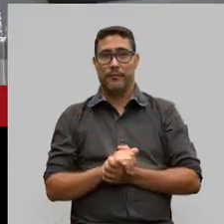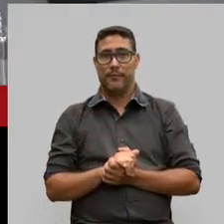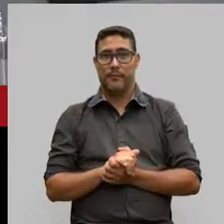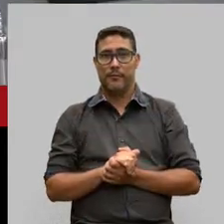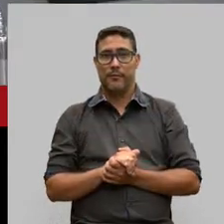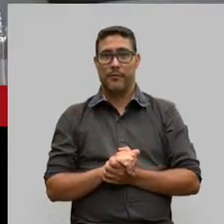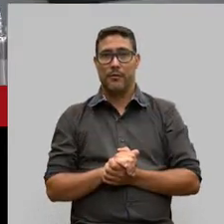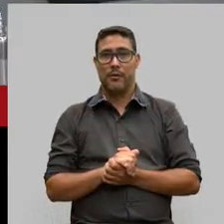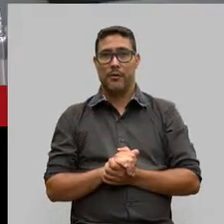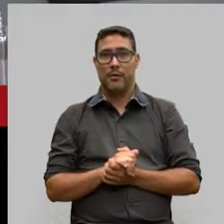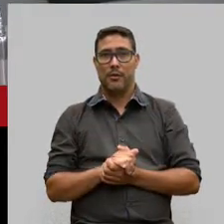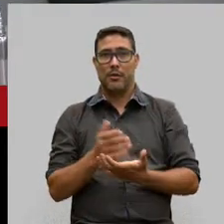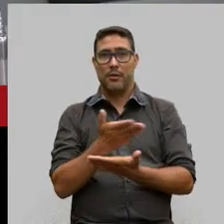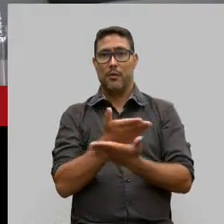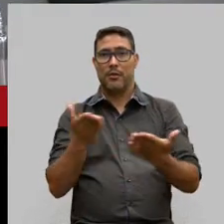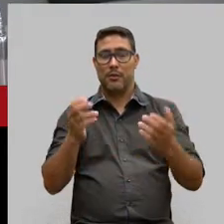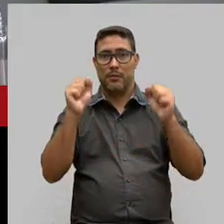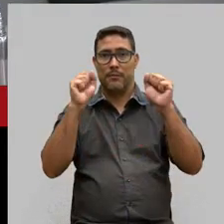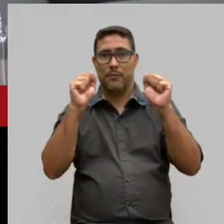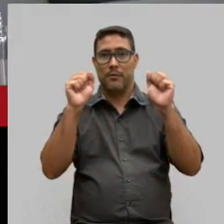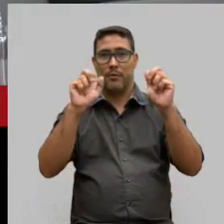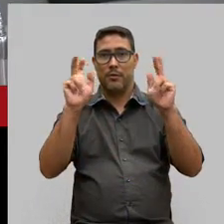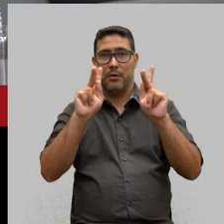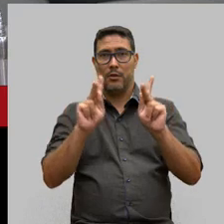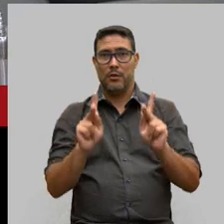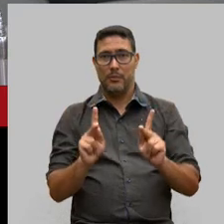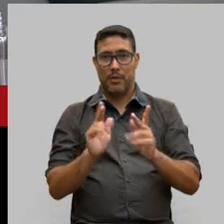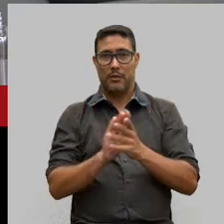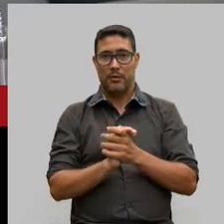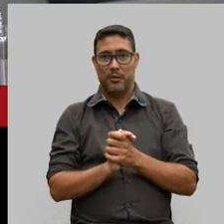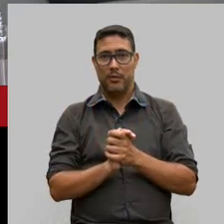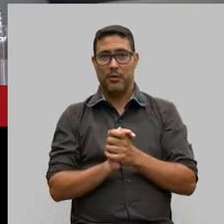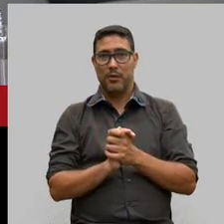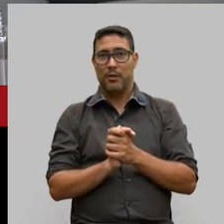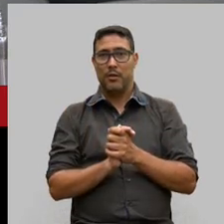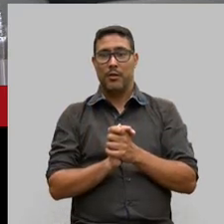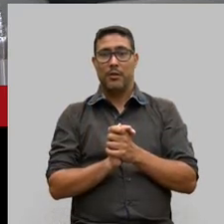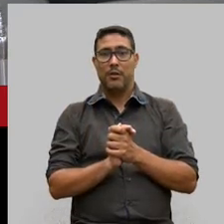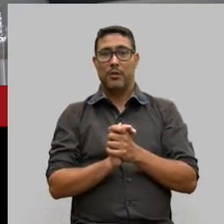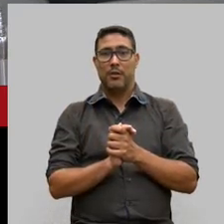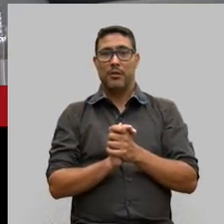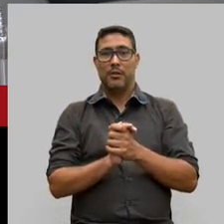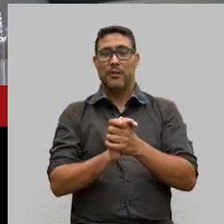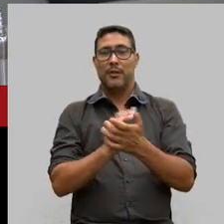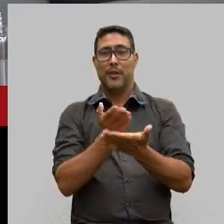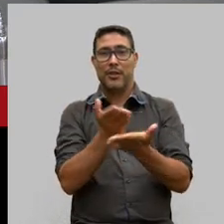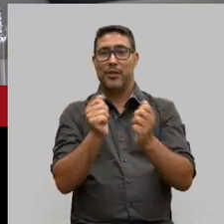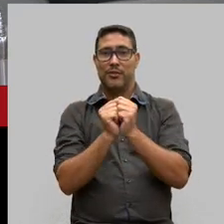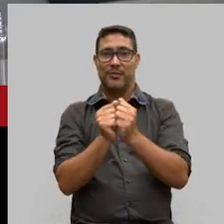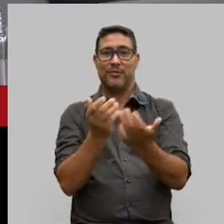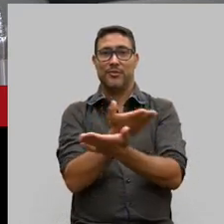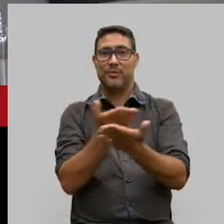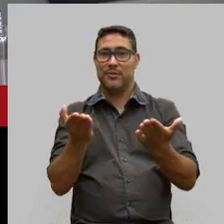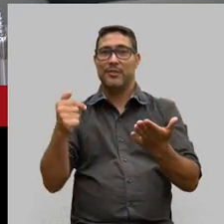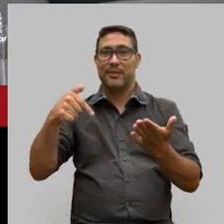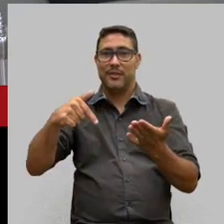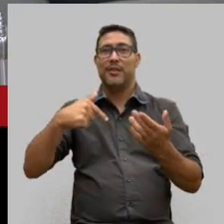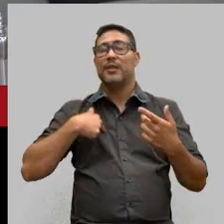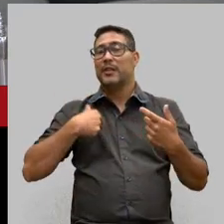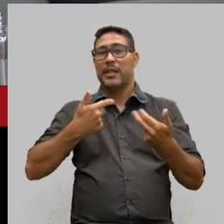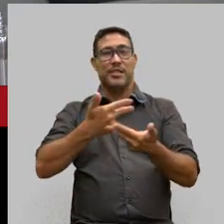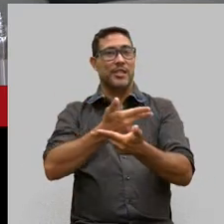a paz e mais uma vez estamos aqui juntos né nessa audiência pública que se faz muito